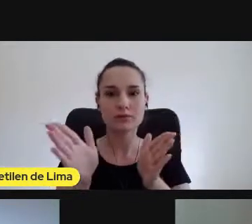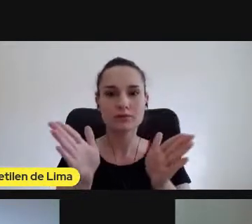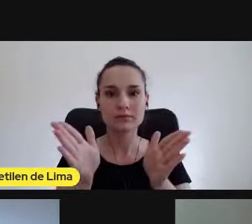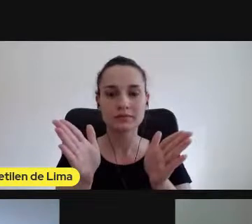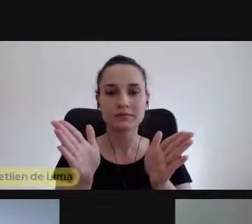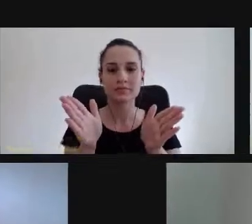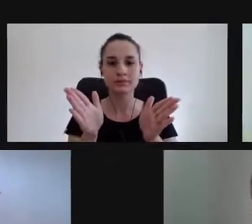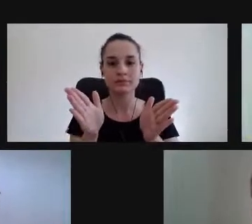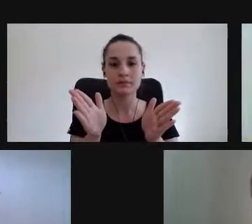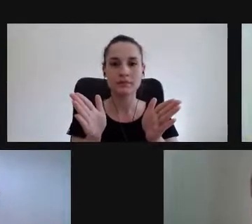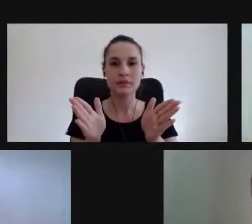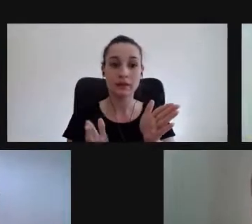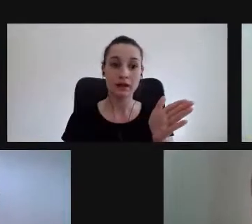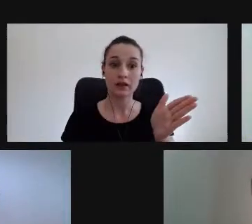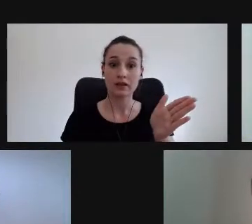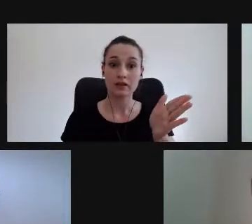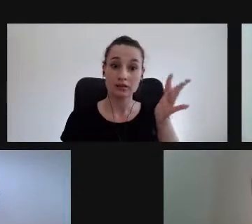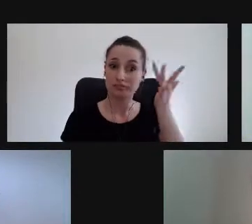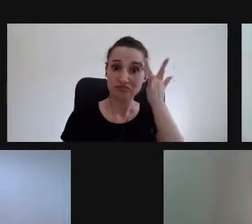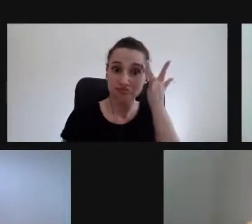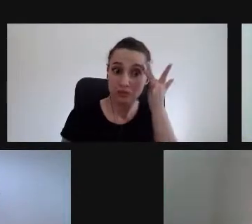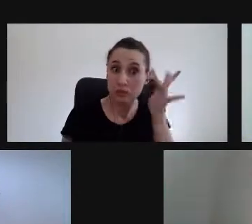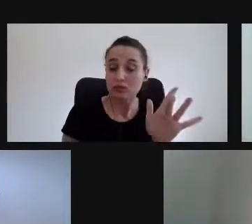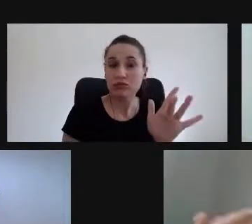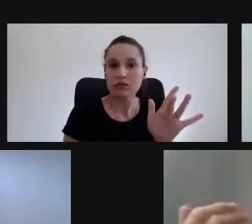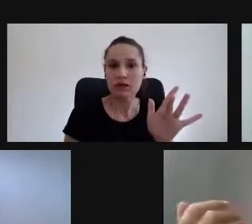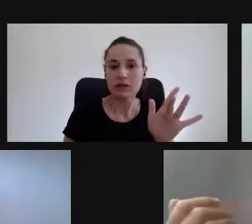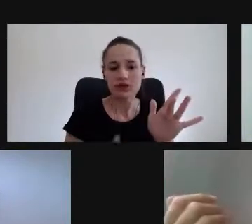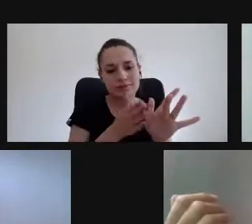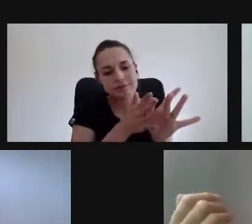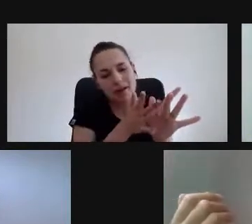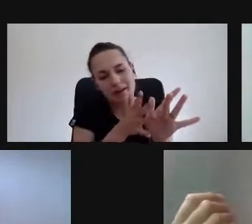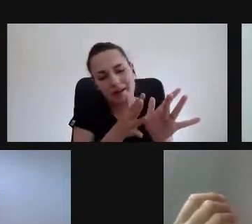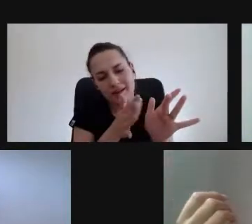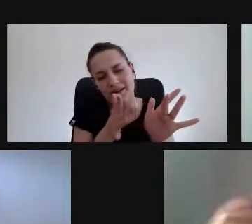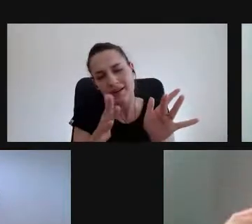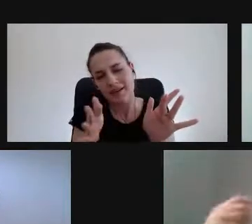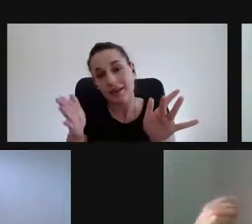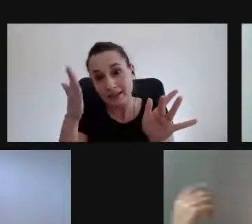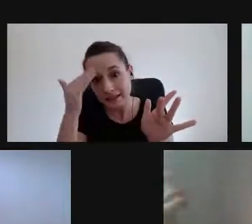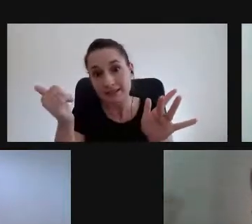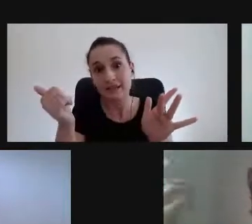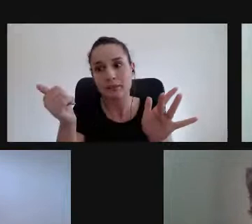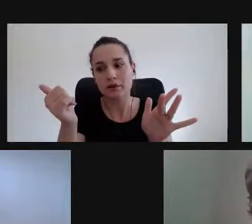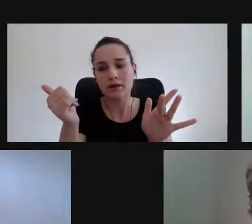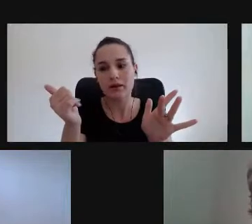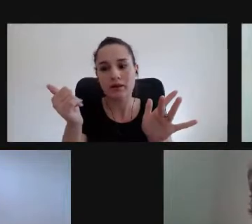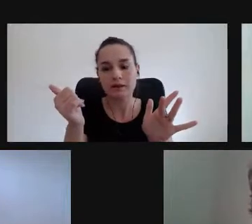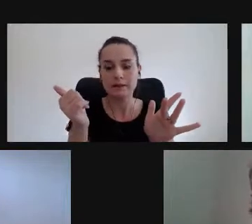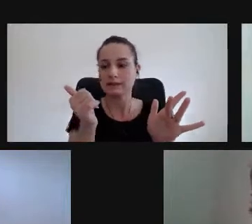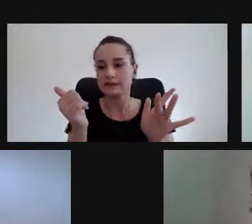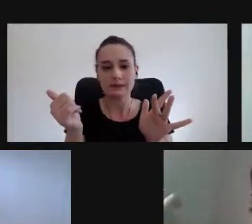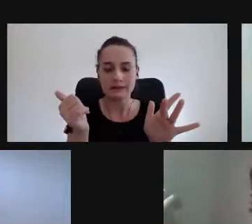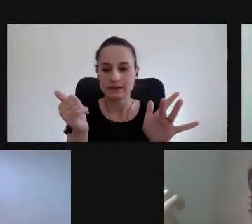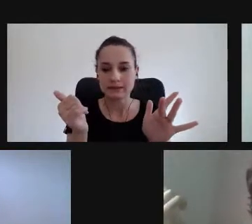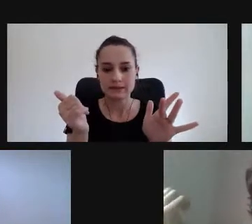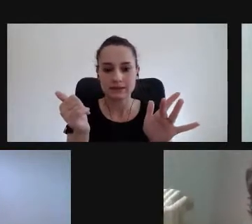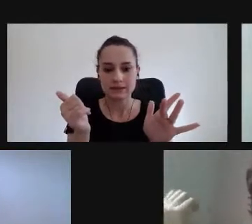você não sabe o que é, mas até você saber e saber se você pode saber o que é a